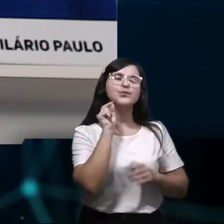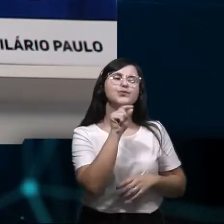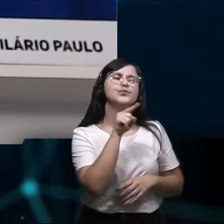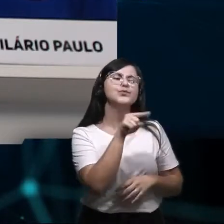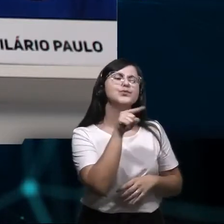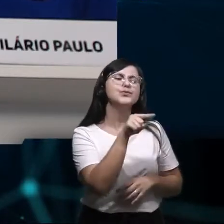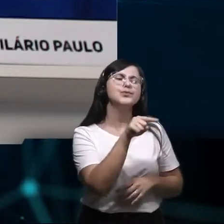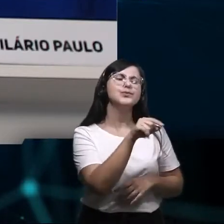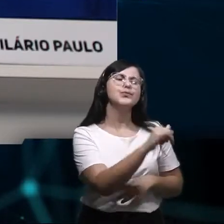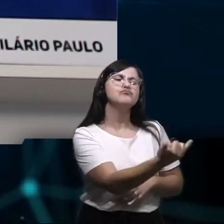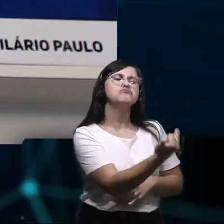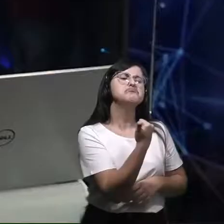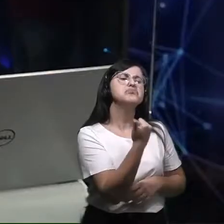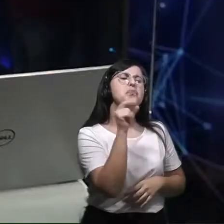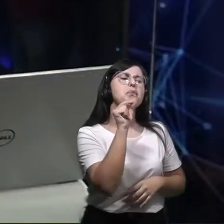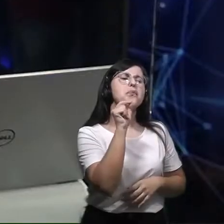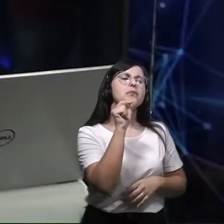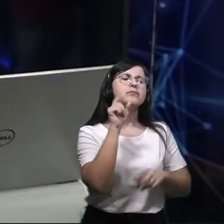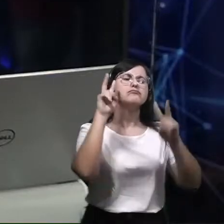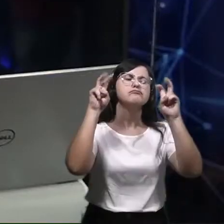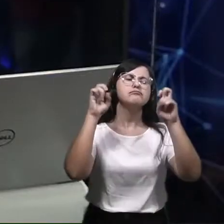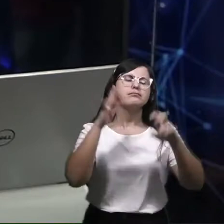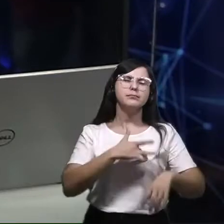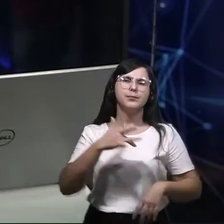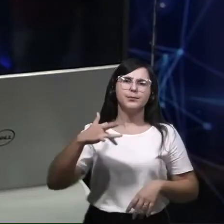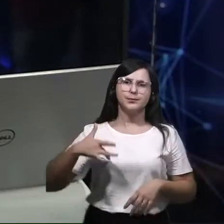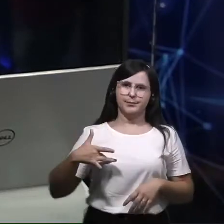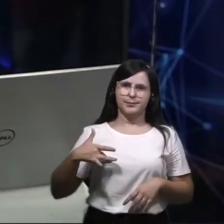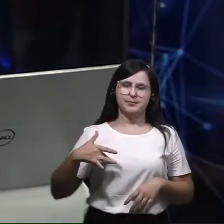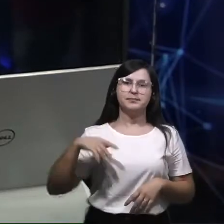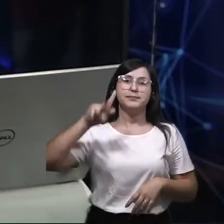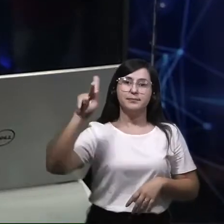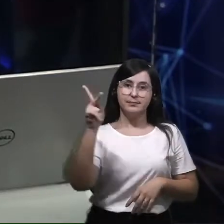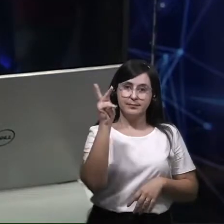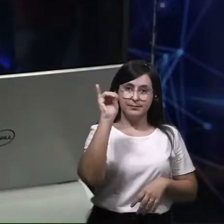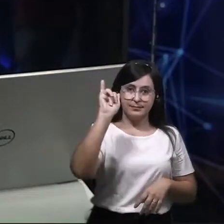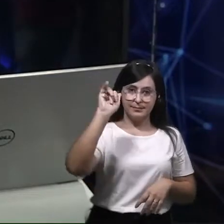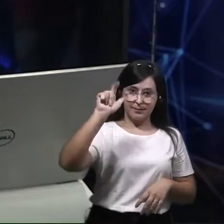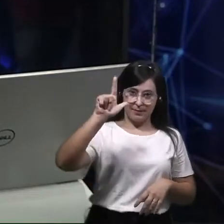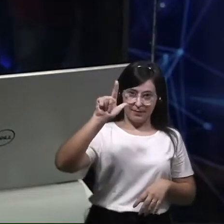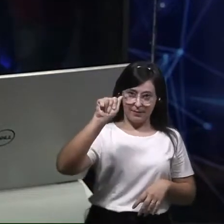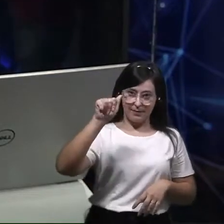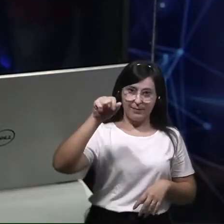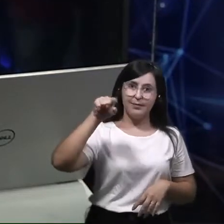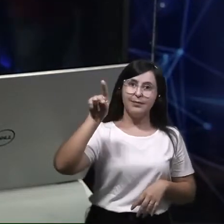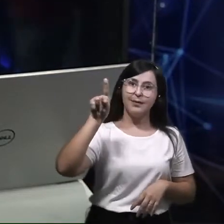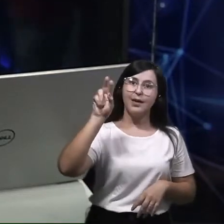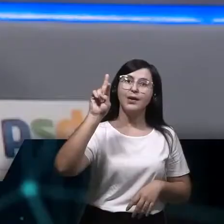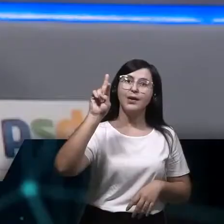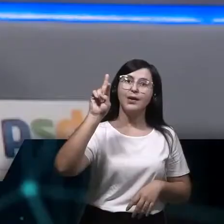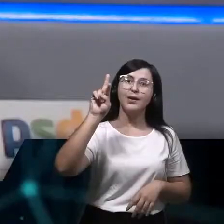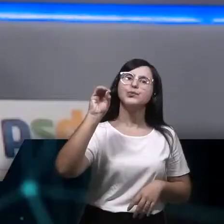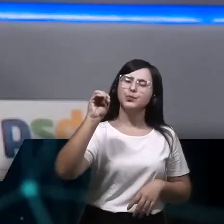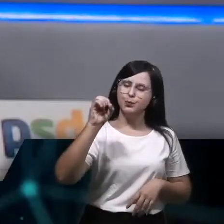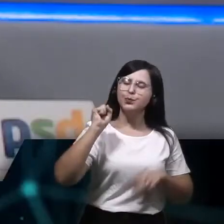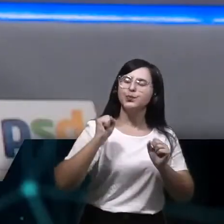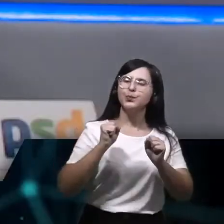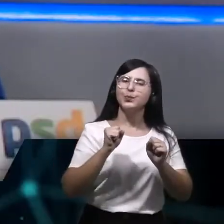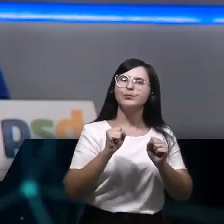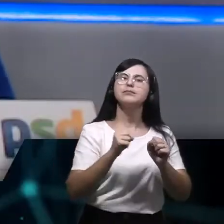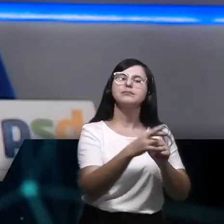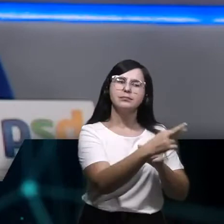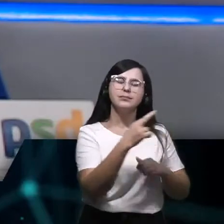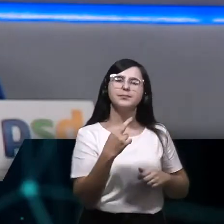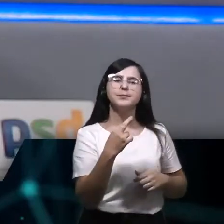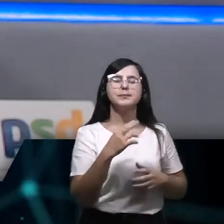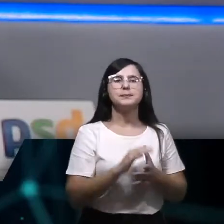falar da saúde. Candidato Hilário, o senhor dispõe agora do tempo de 1 minuto e 30 segundos para a resposta. Olha, falar de